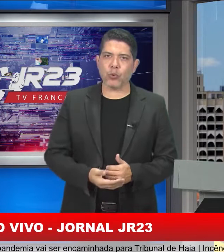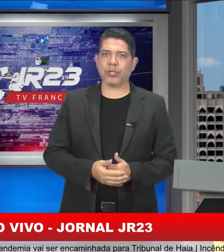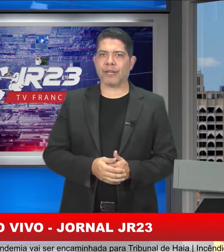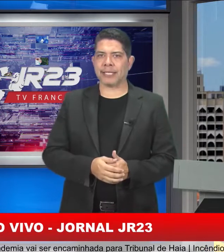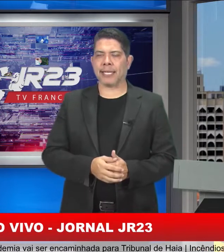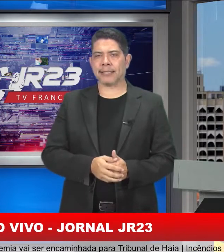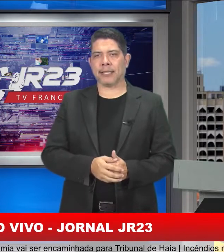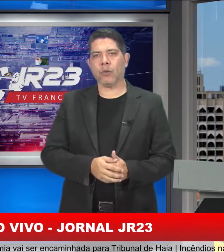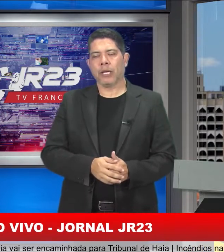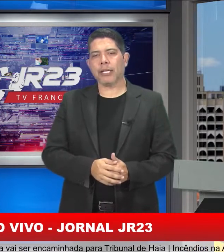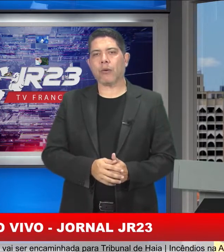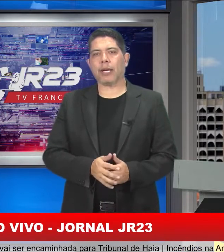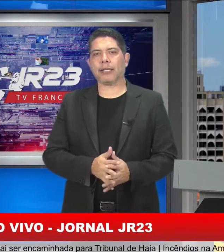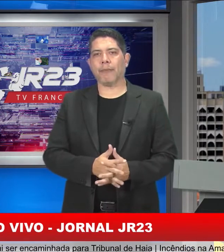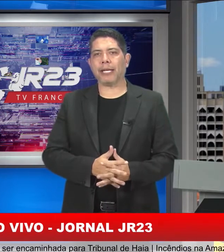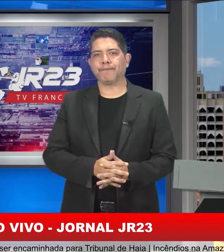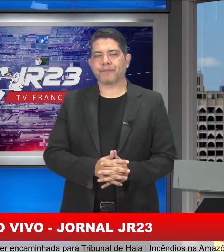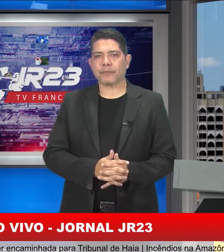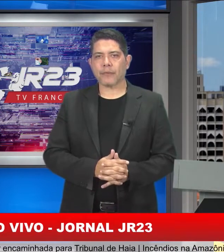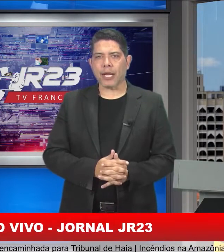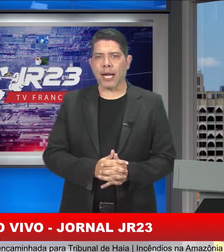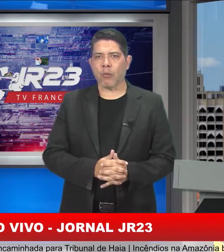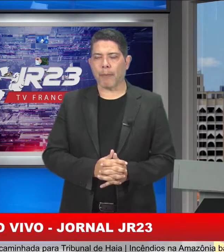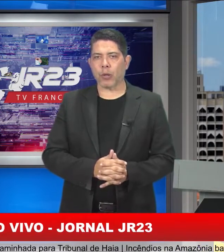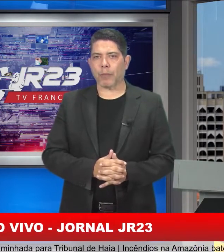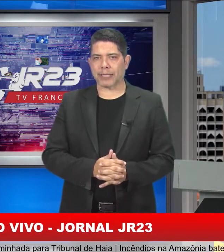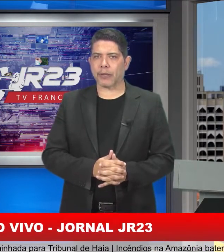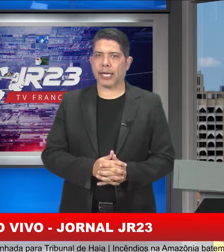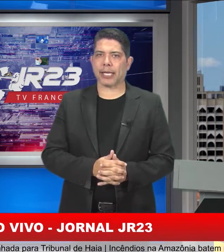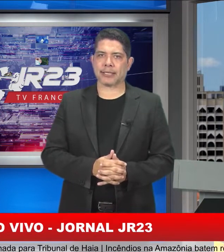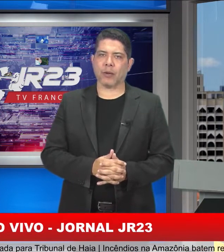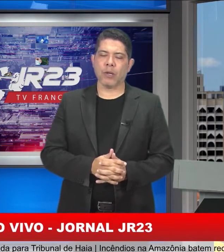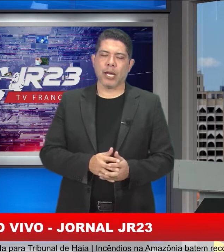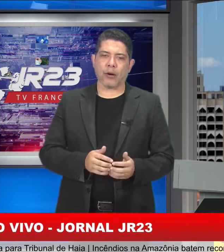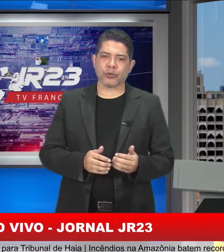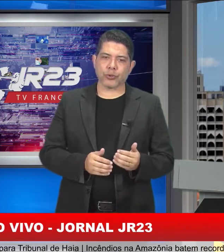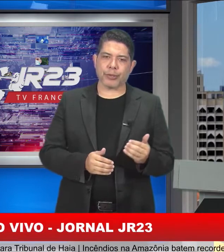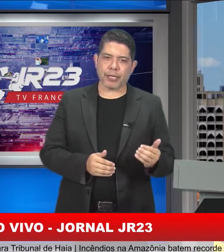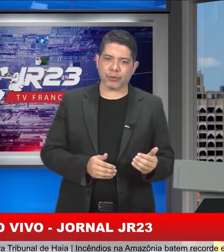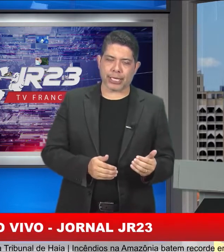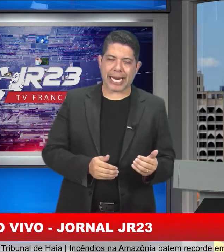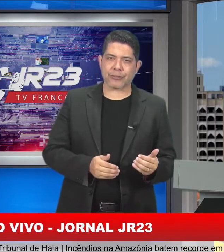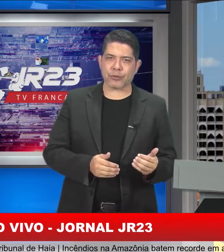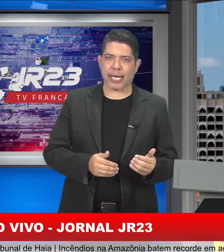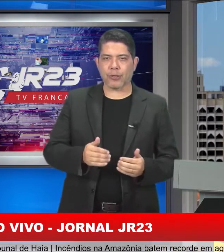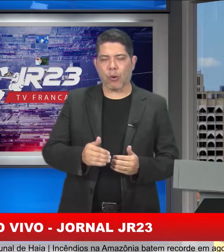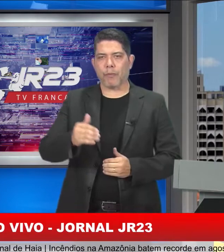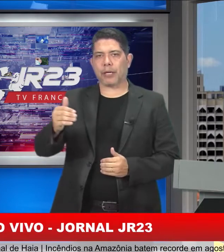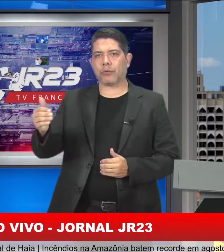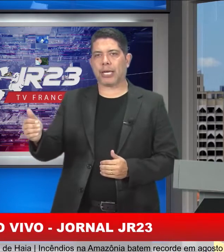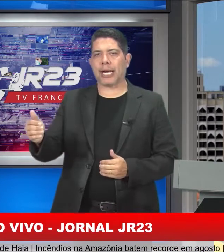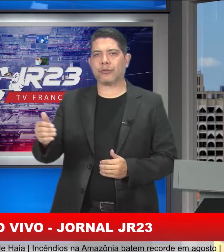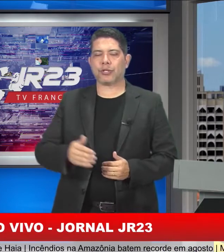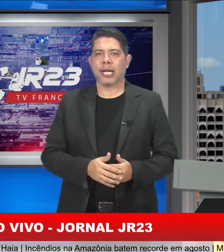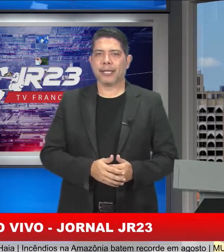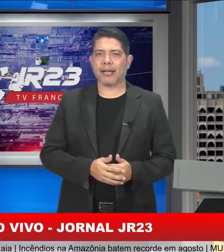de multivacinação e agora também há uma preocupação em relação ao surgimento de casos, né, e o aumento